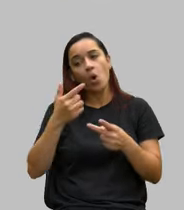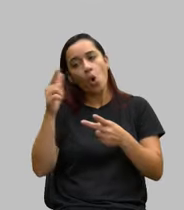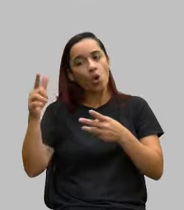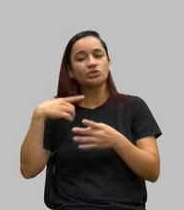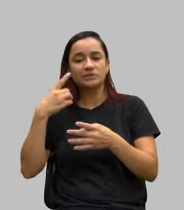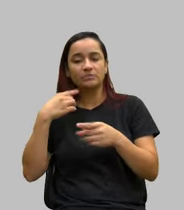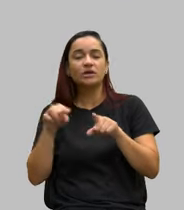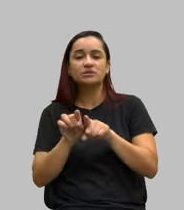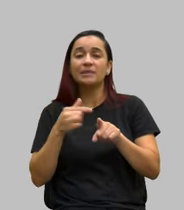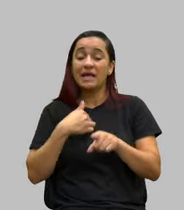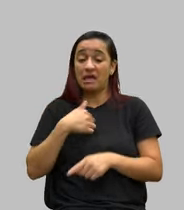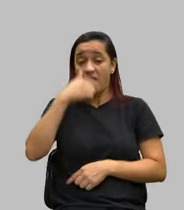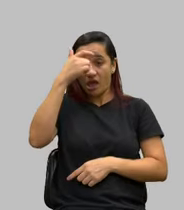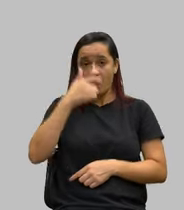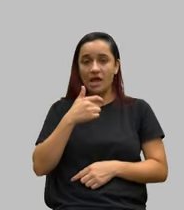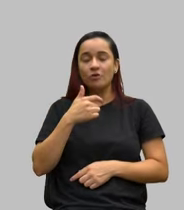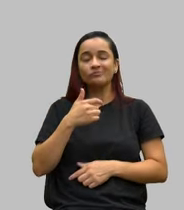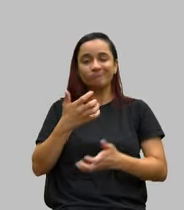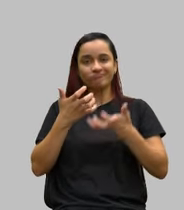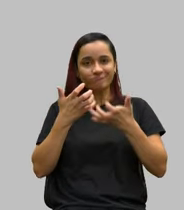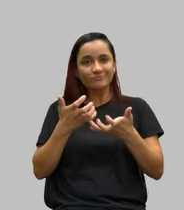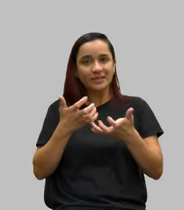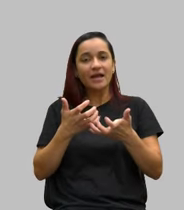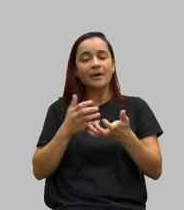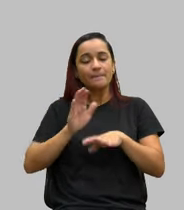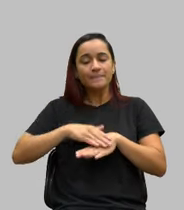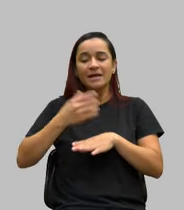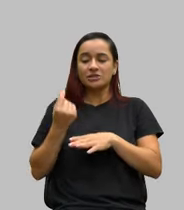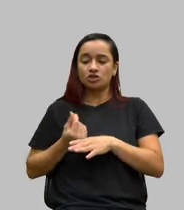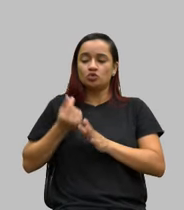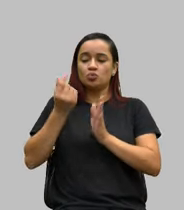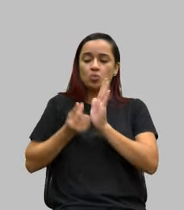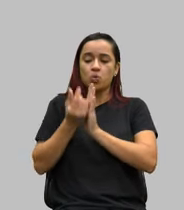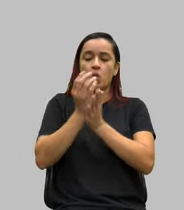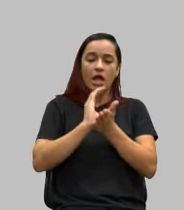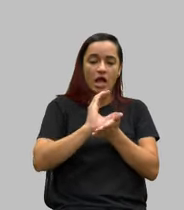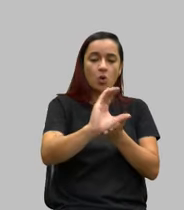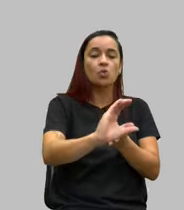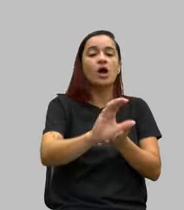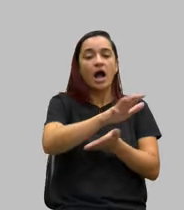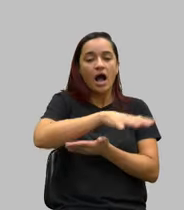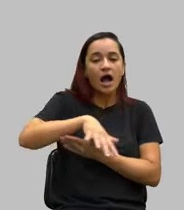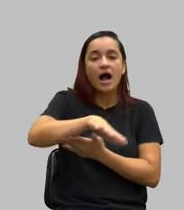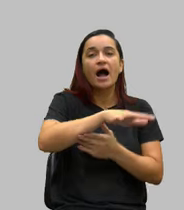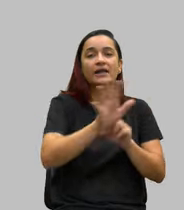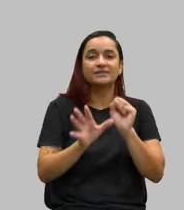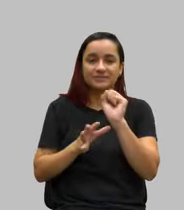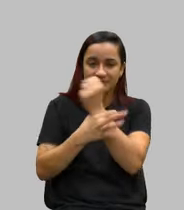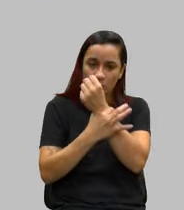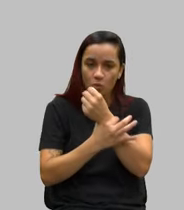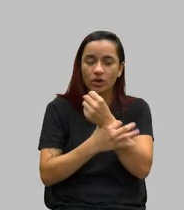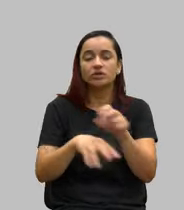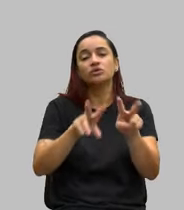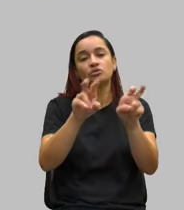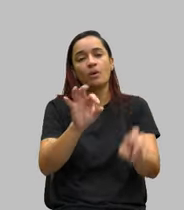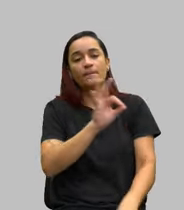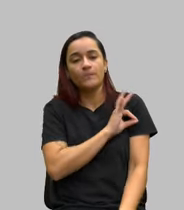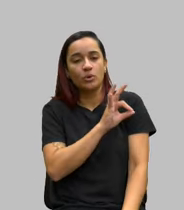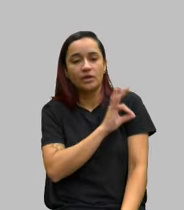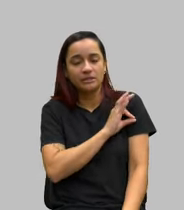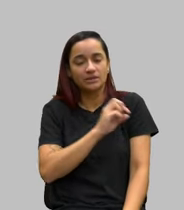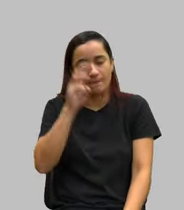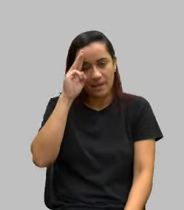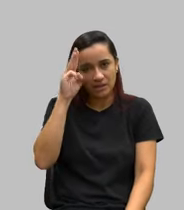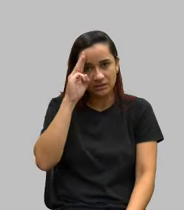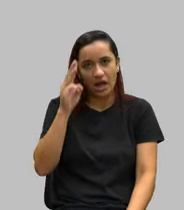entre os que T mais destinado recursos para as áreas de seguranças né Com relação à polícia militar Né